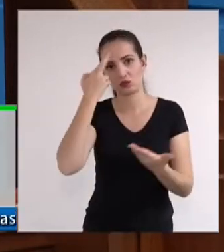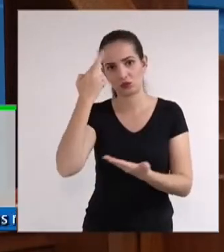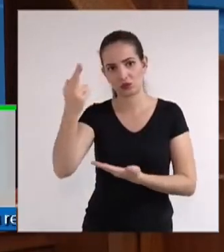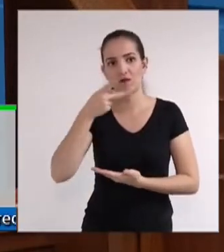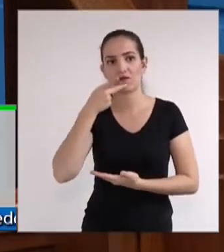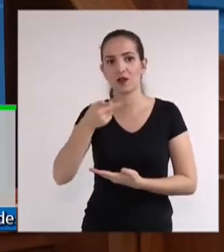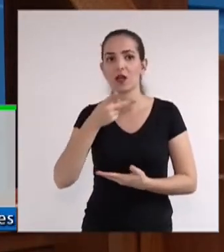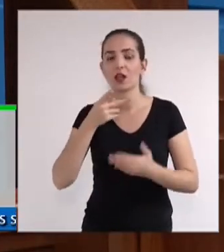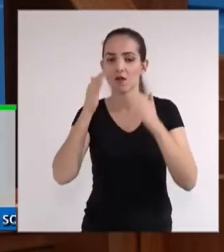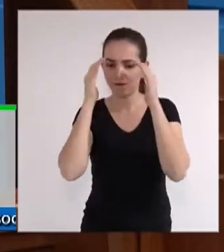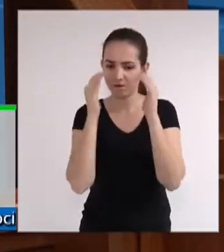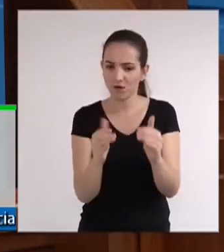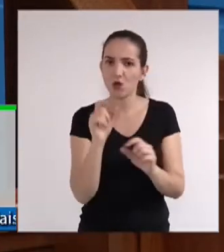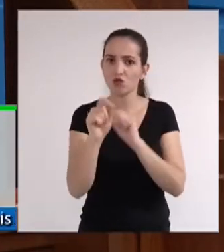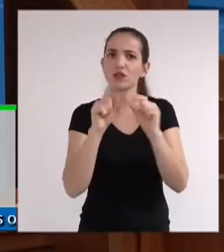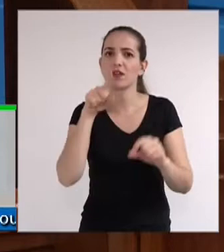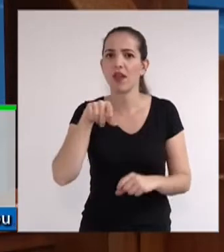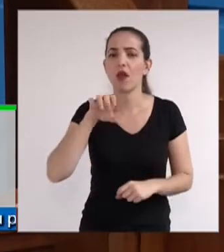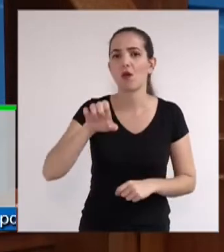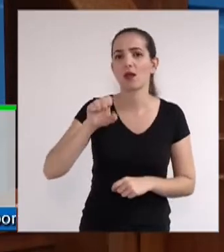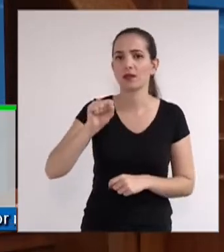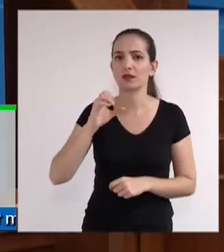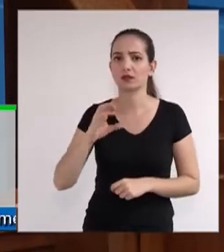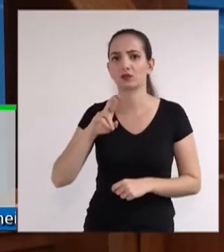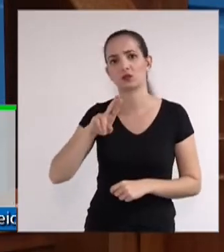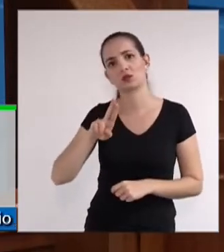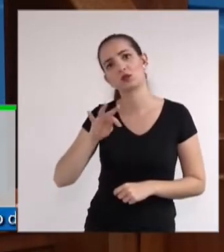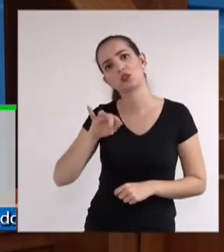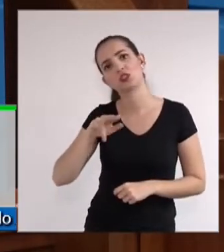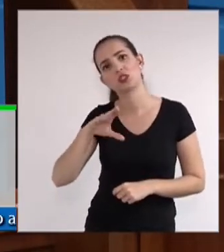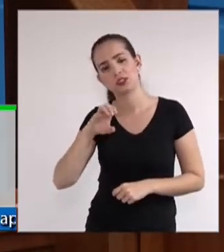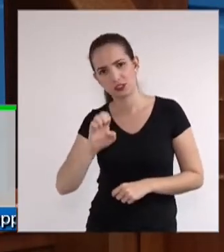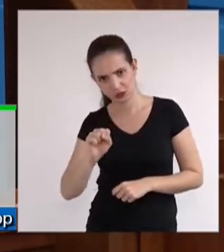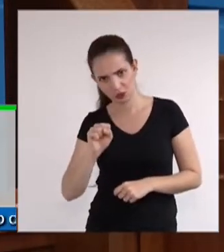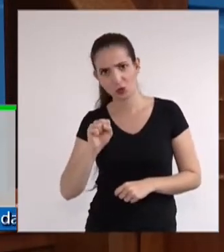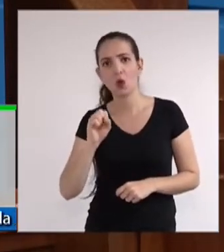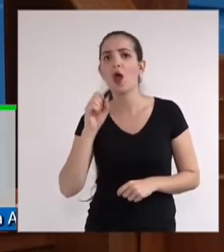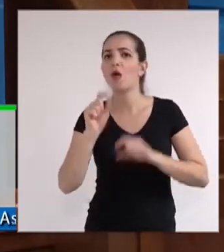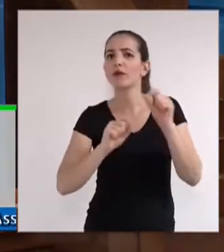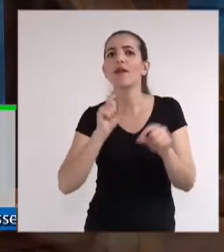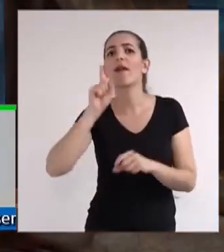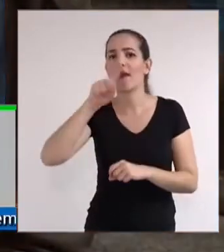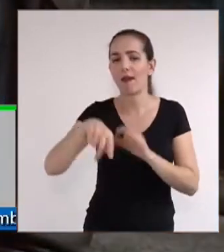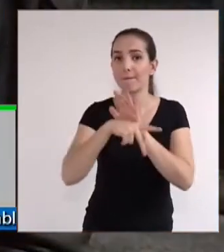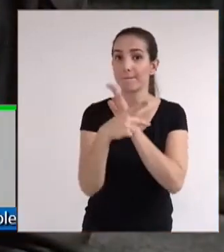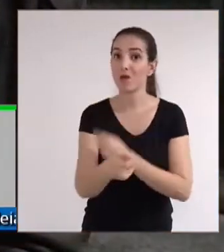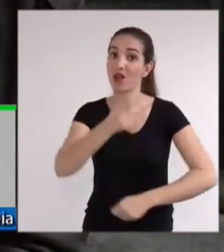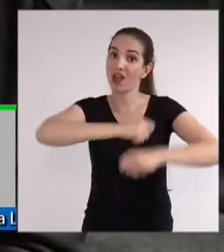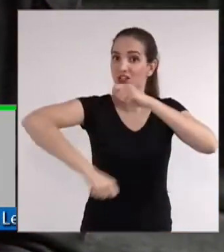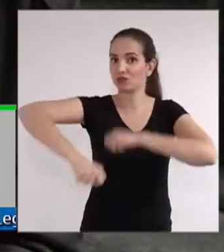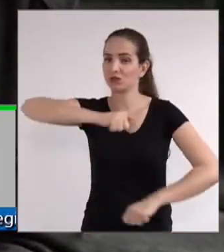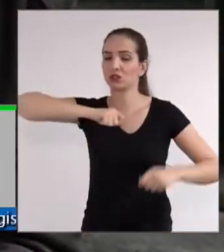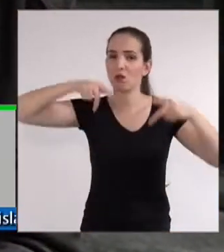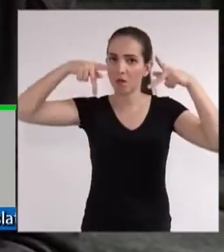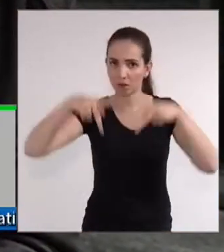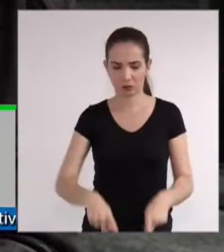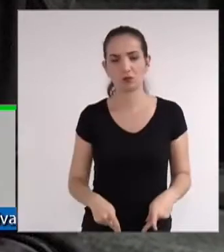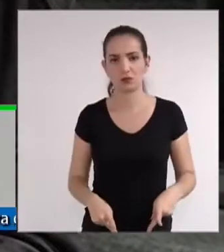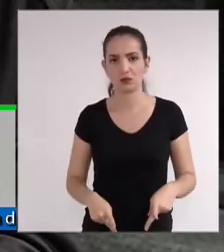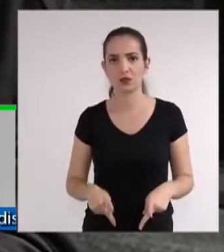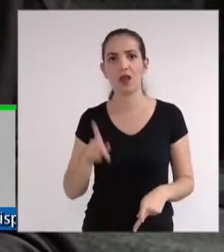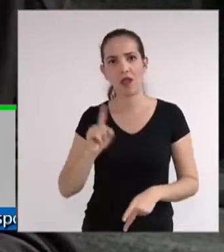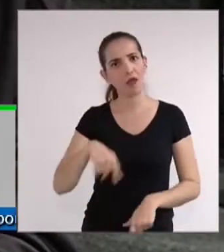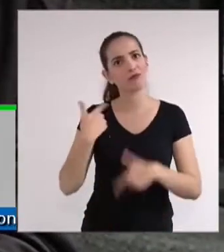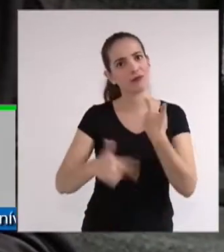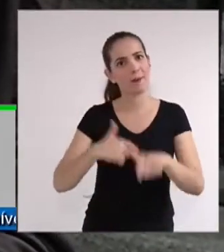é o escrutínio? É um ato administrativo, senhores. Não é jurisdição. O escrutínio é um ato